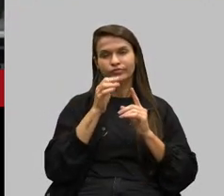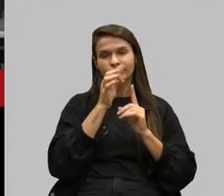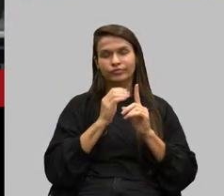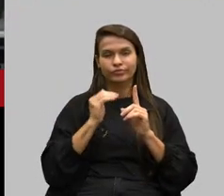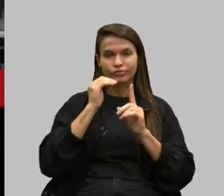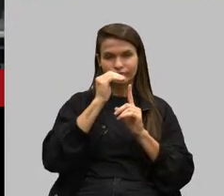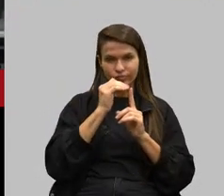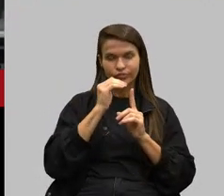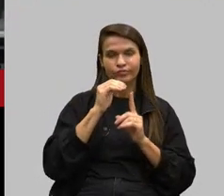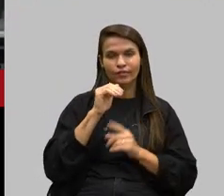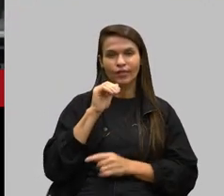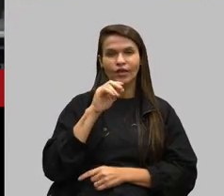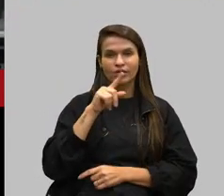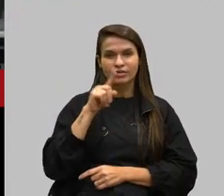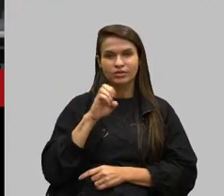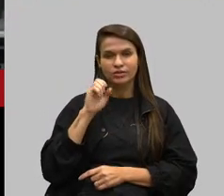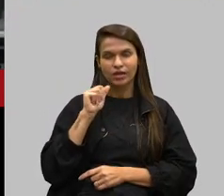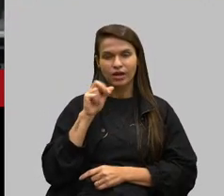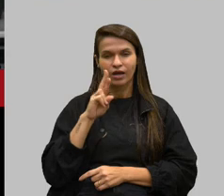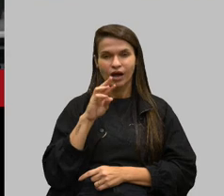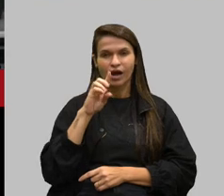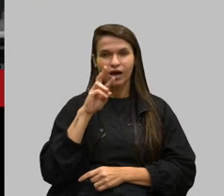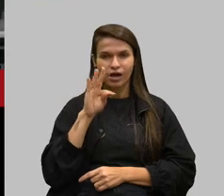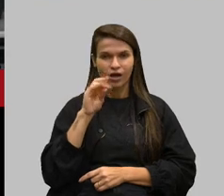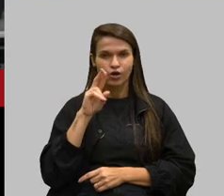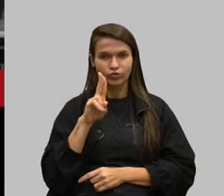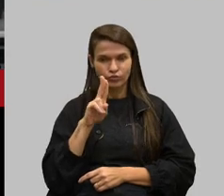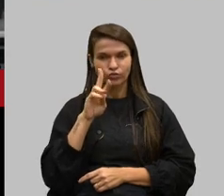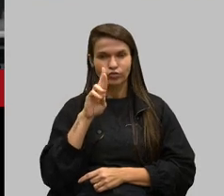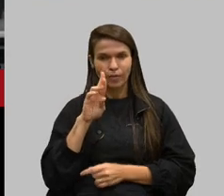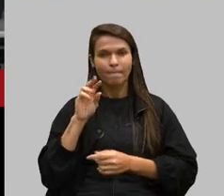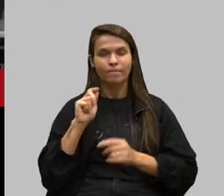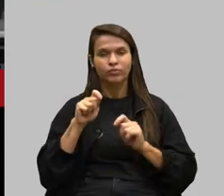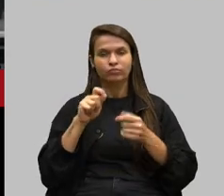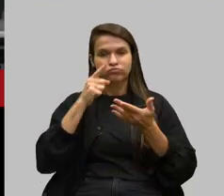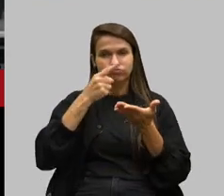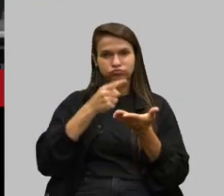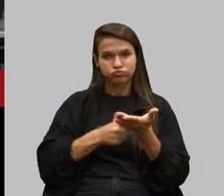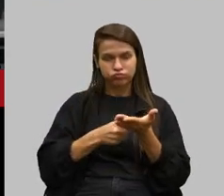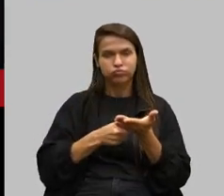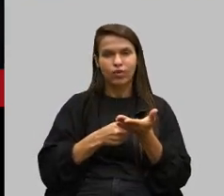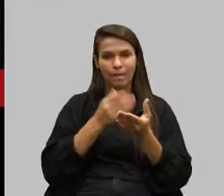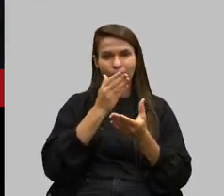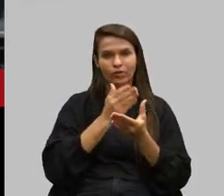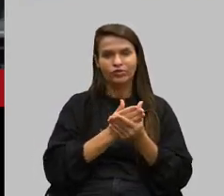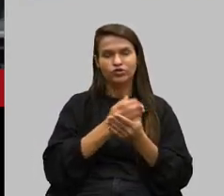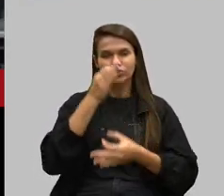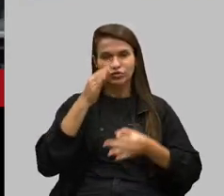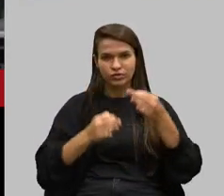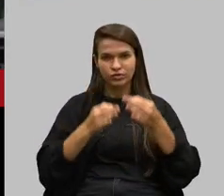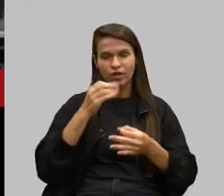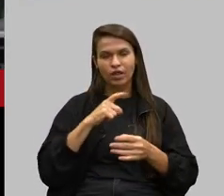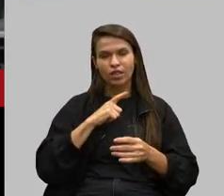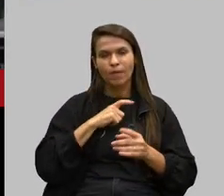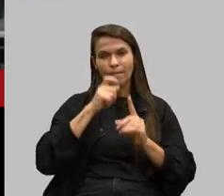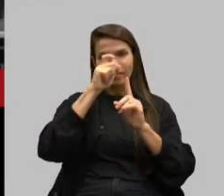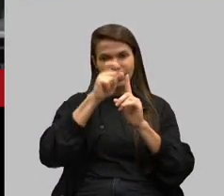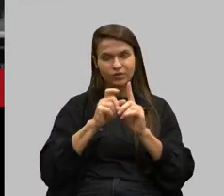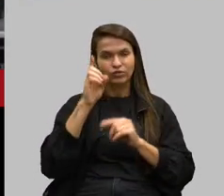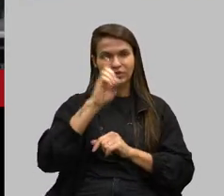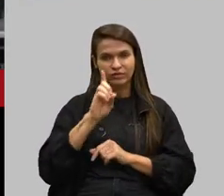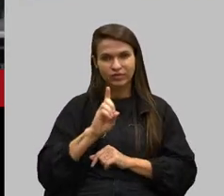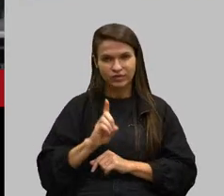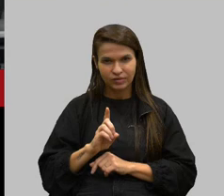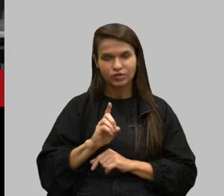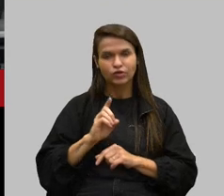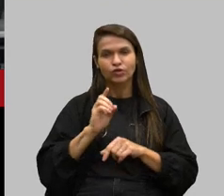construir o selo raro nos processos judiciais que ajam como requerente como autor uma pessoa com deficiência e